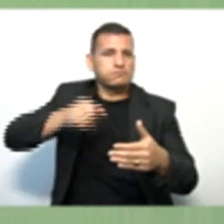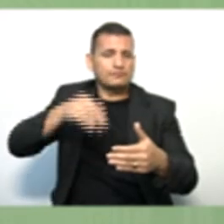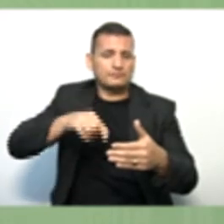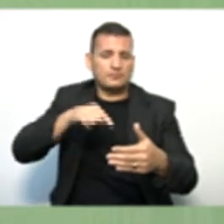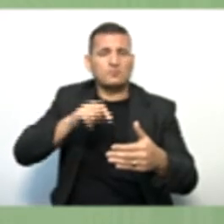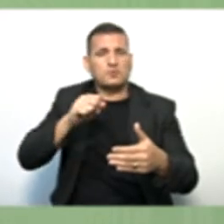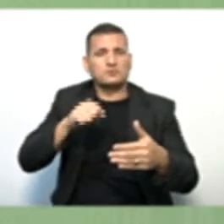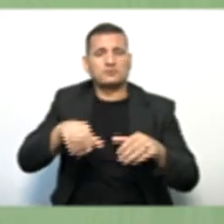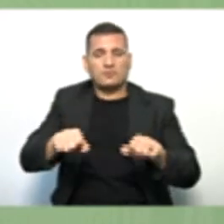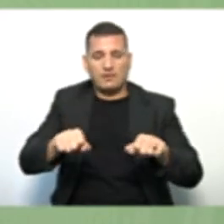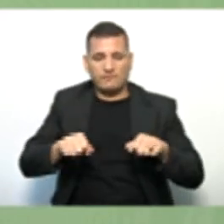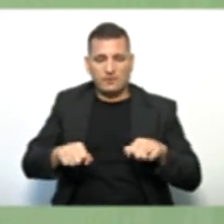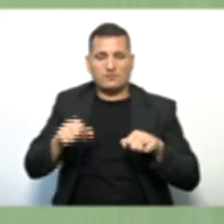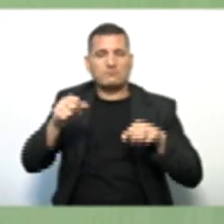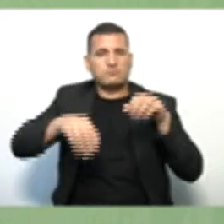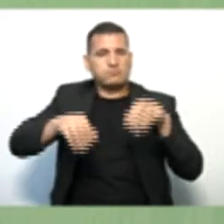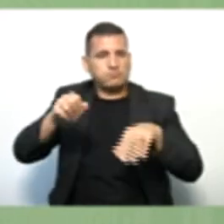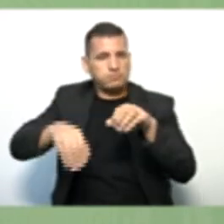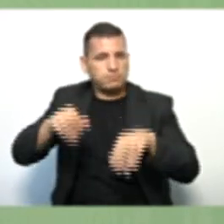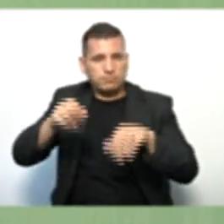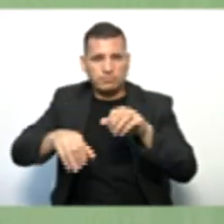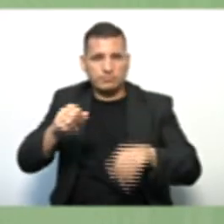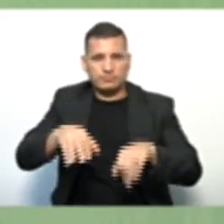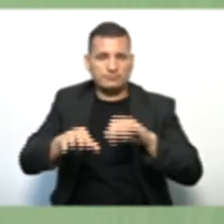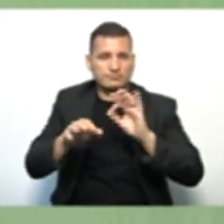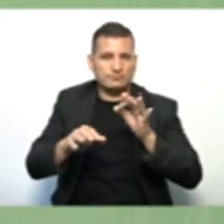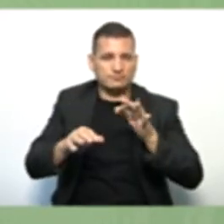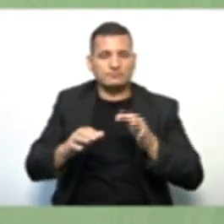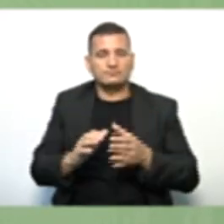pode ser uma gaveta, tipo aquela gaveta de arquivo, tá?